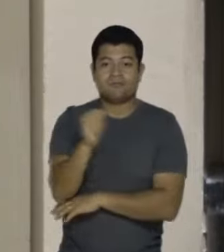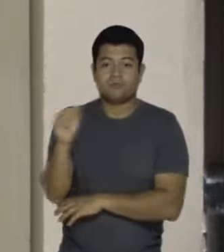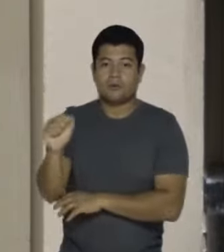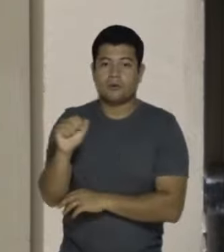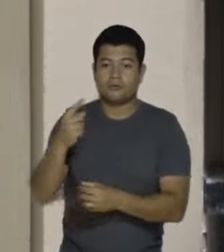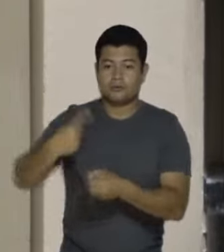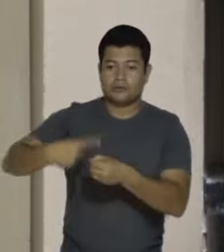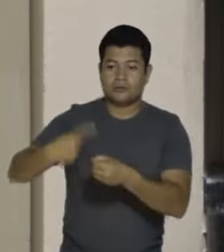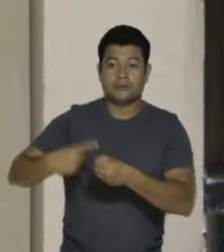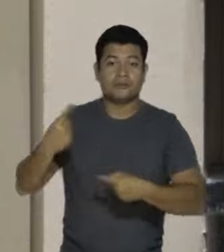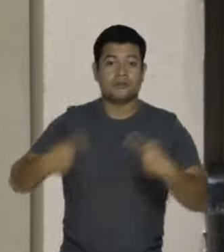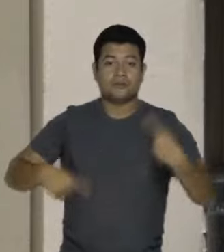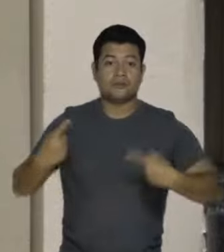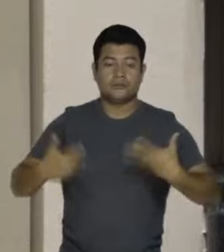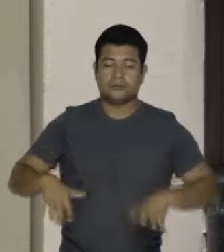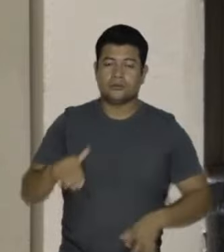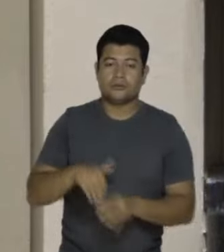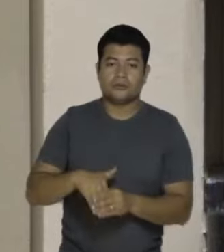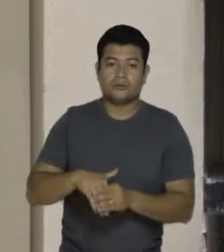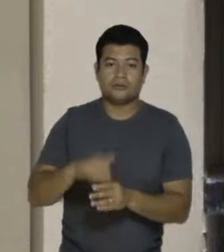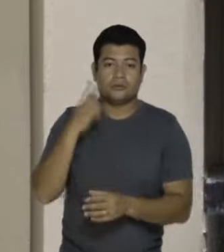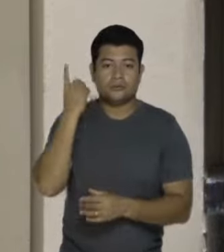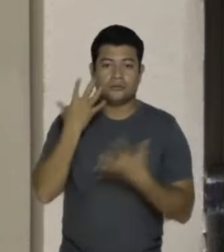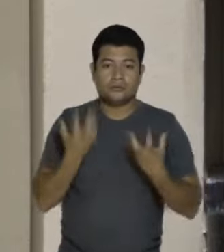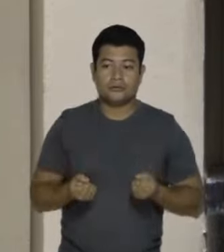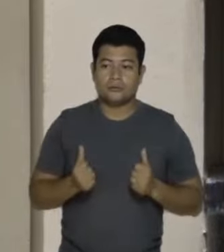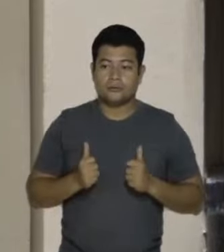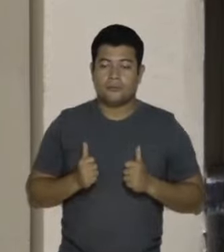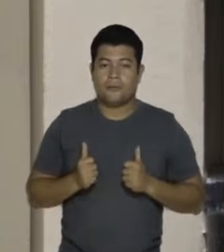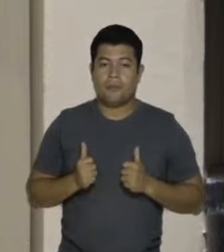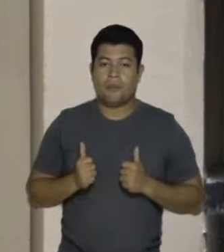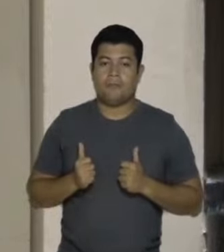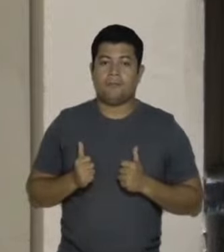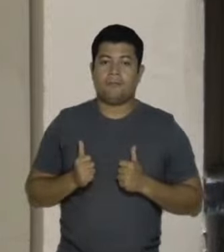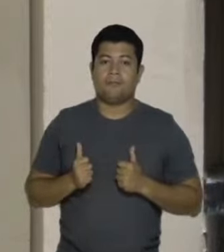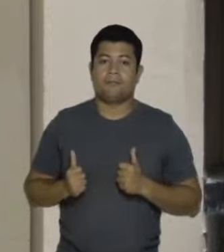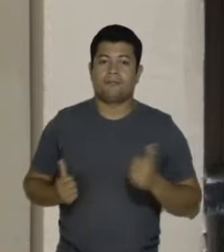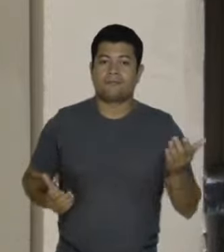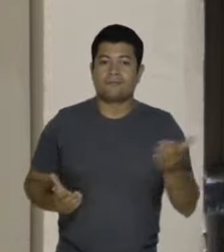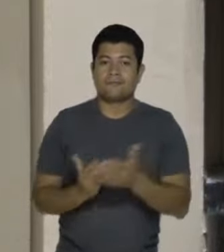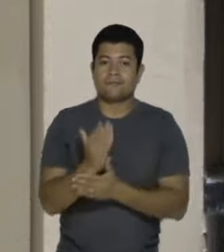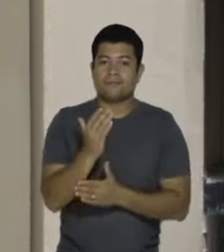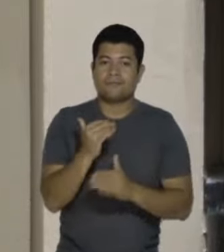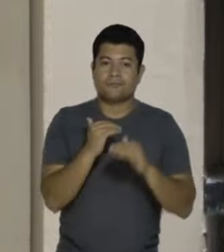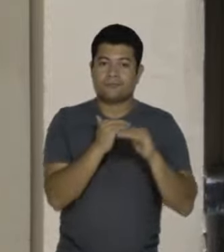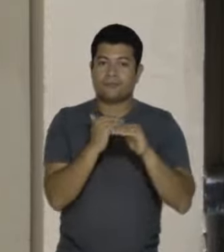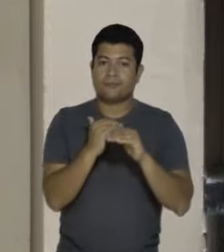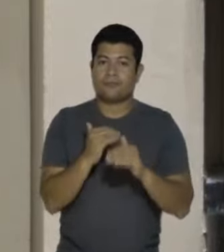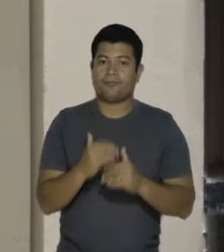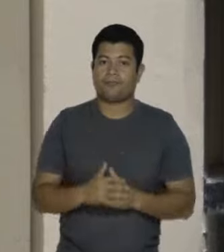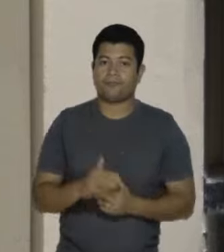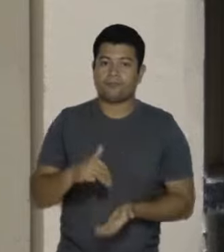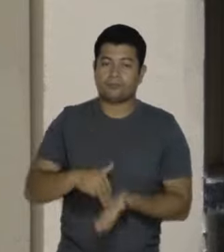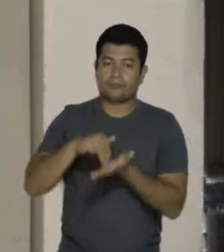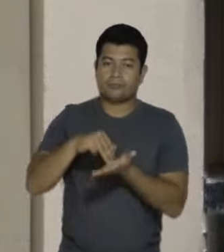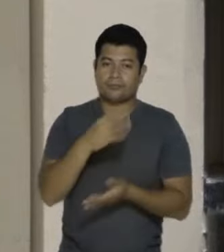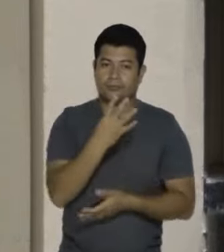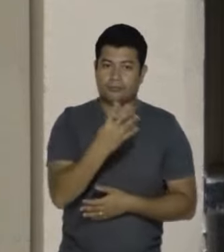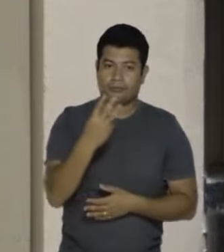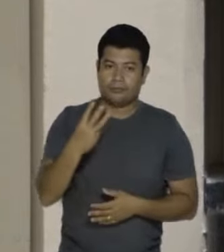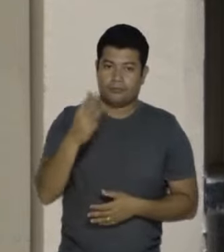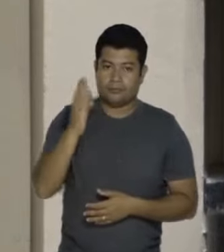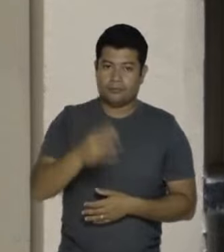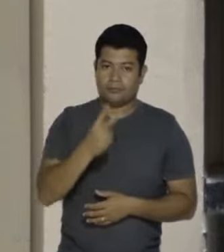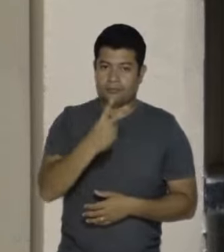havendo Quem Queira discutir em votação deputados que aprovam permanência como se encontra aprovado por unanimidade Moção 43